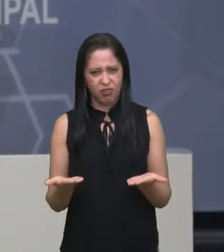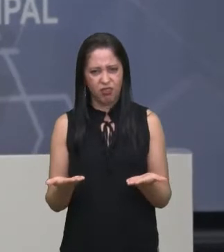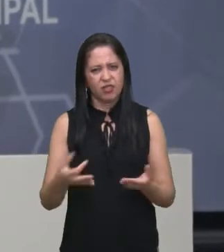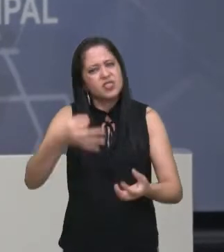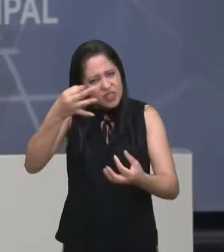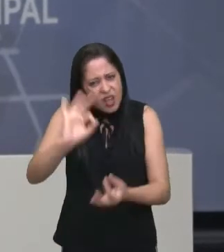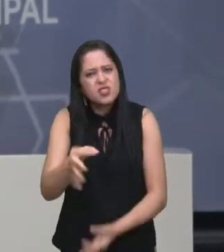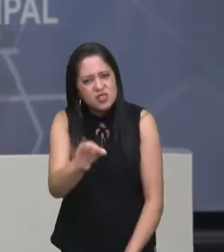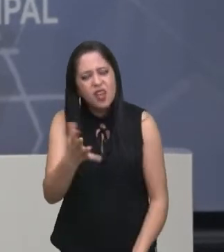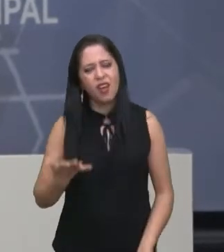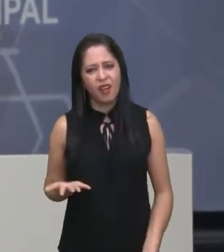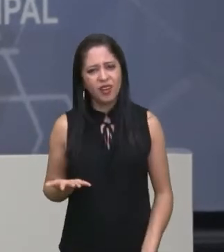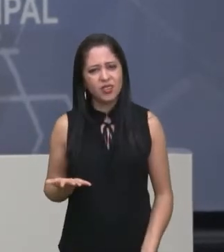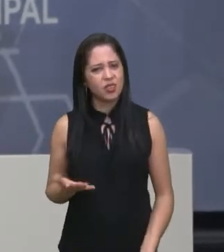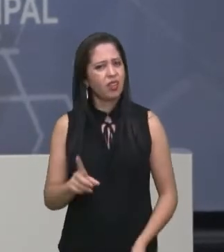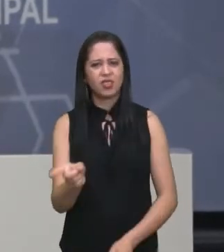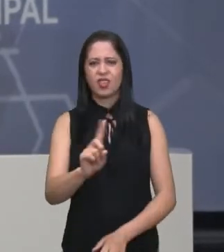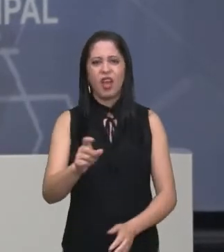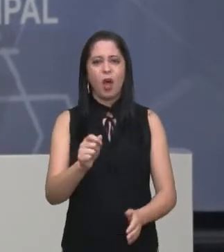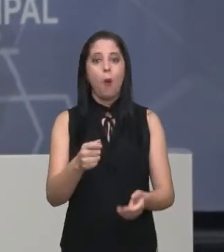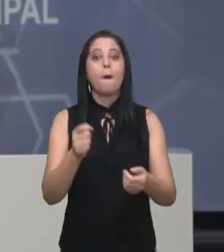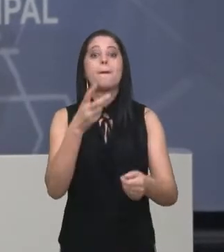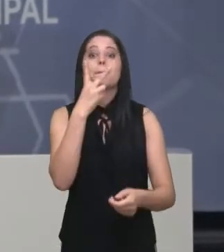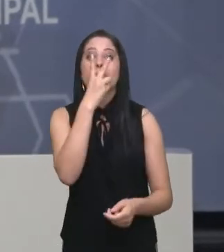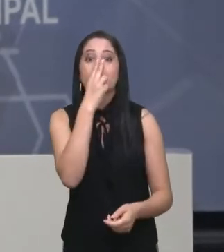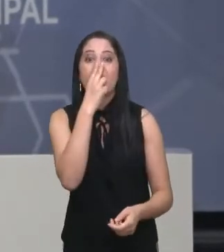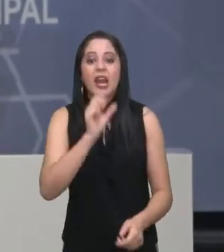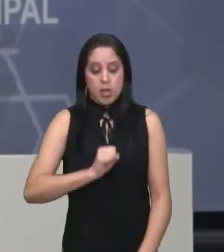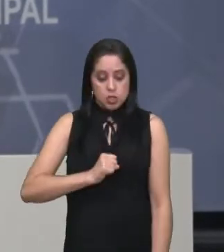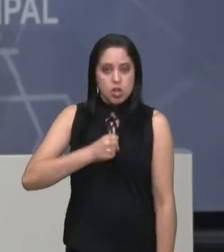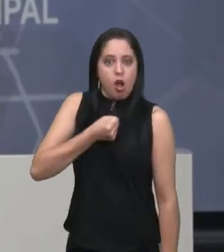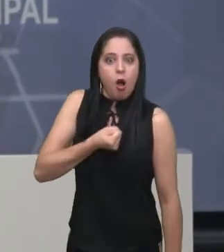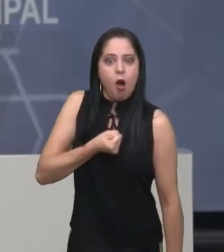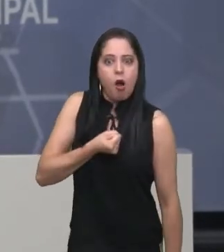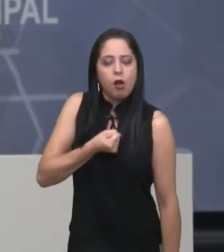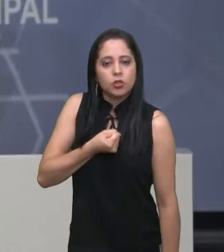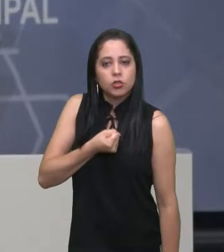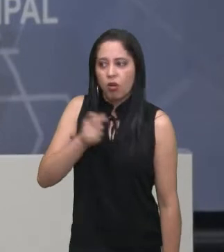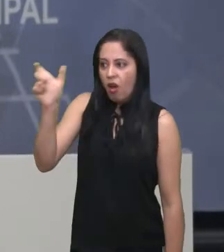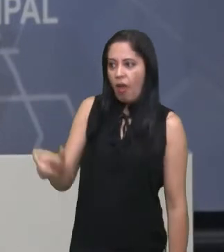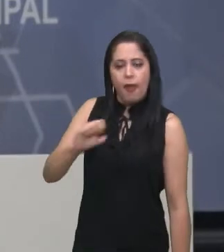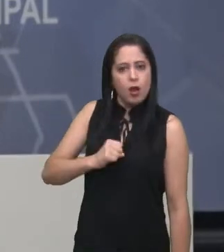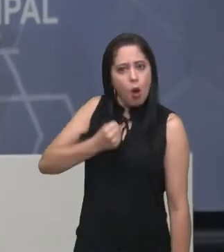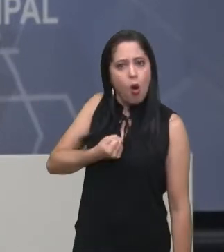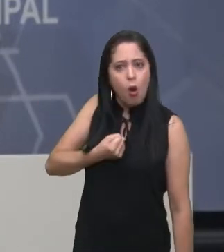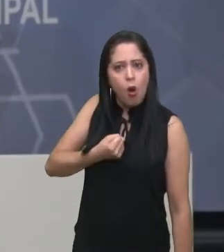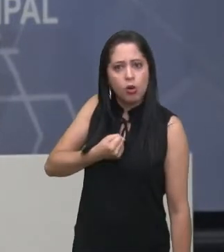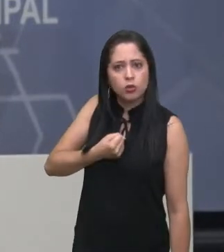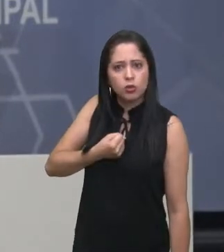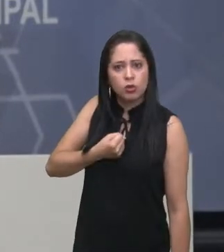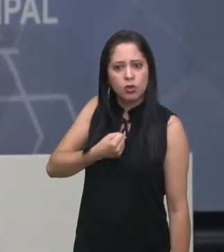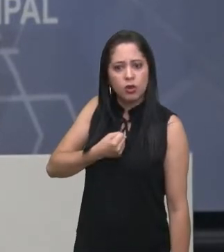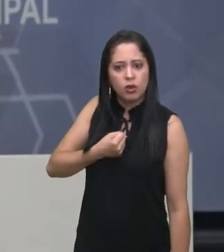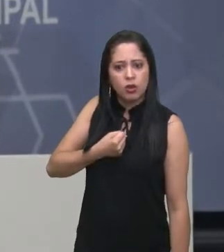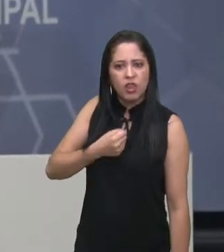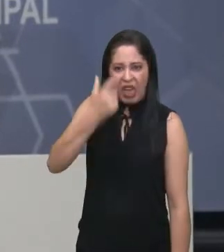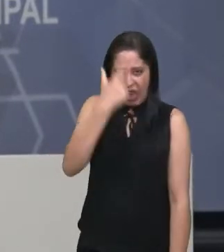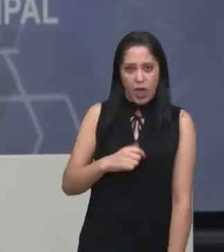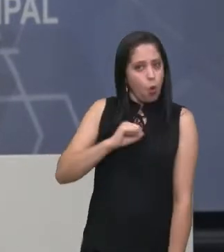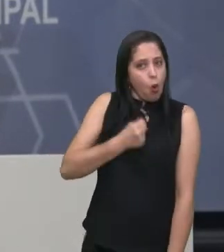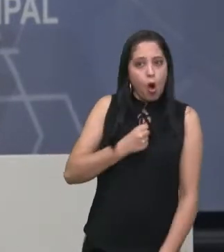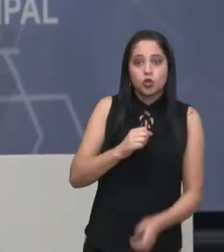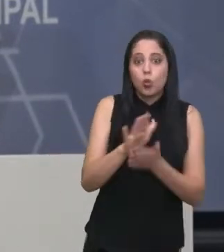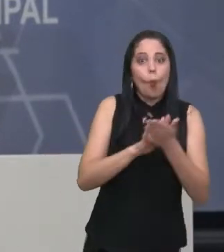cidade, isso é revanchismo, é ódio. É ódio que se prega e que se passa para vocês. Eu não tenho ódio de